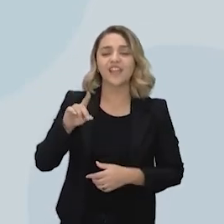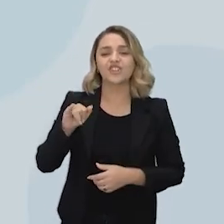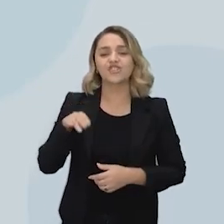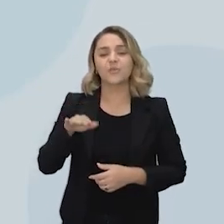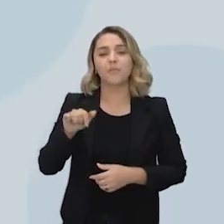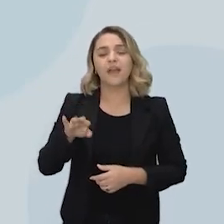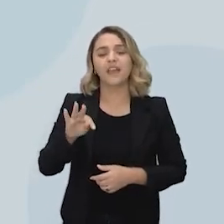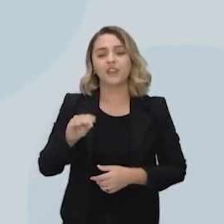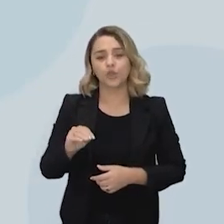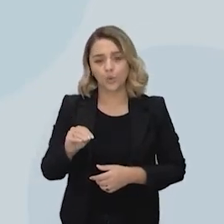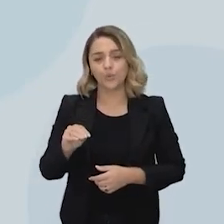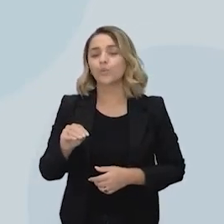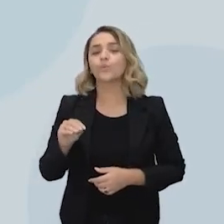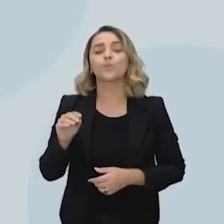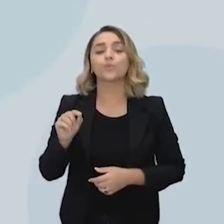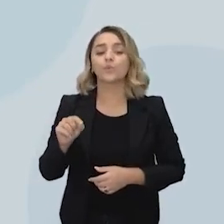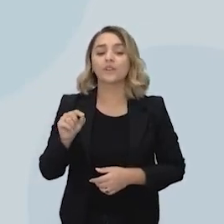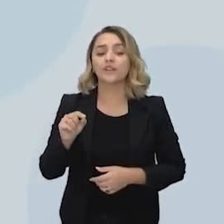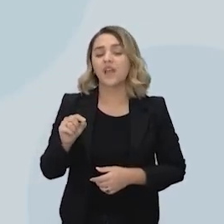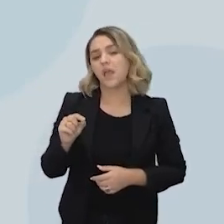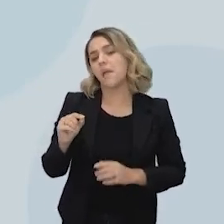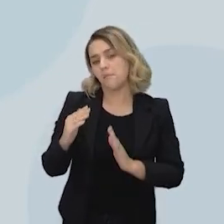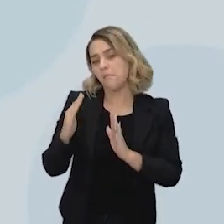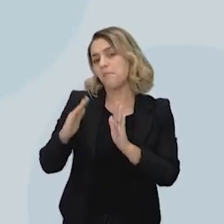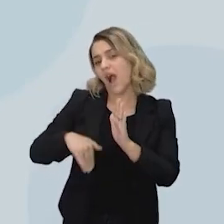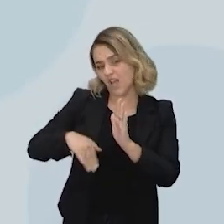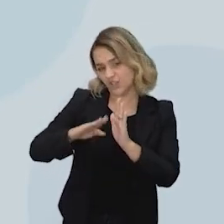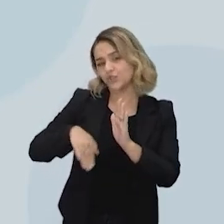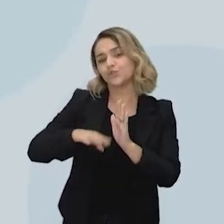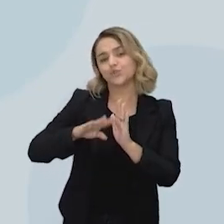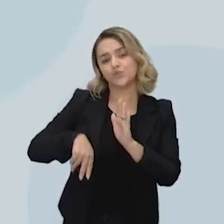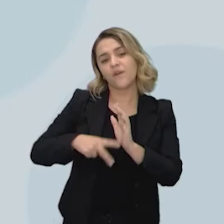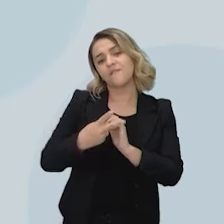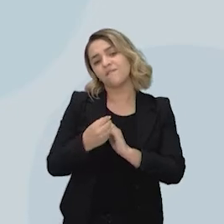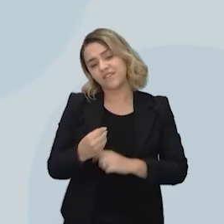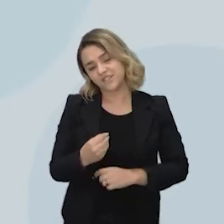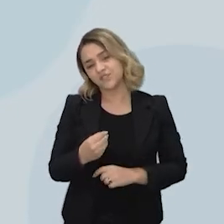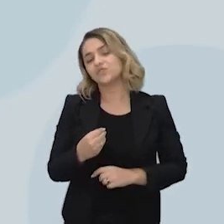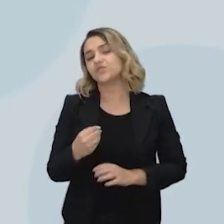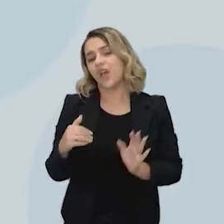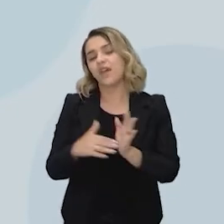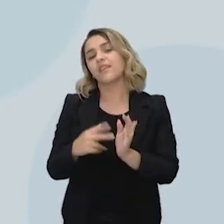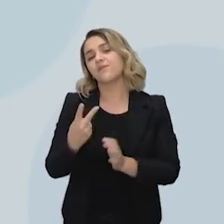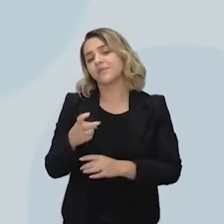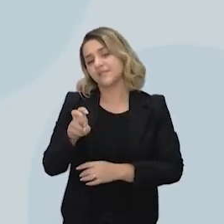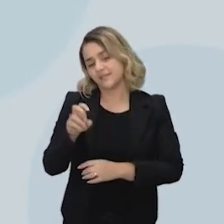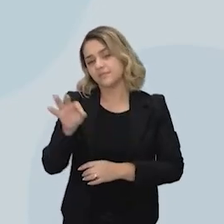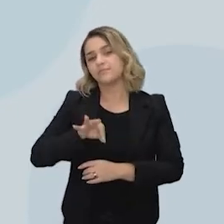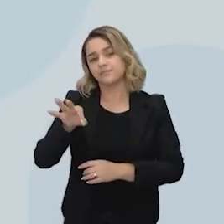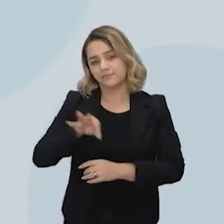que a parte do rendimento é um rendimento baixo, entre 20% e 25%, tá?